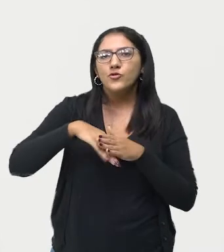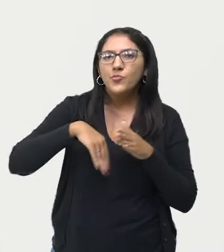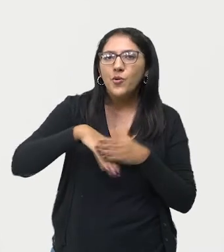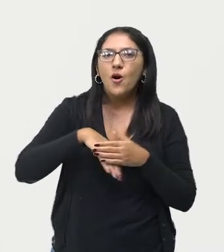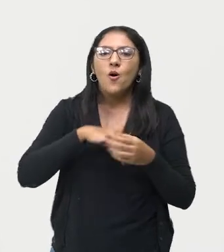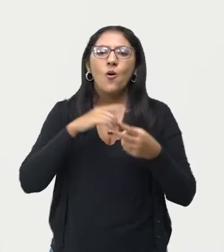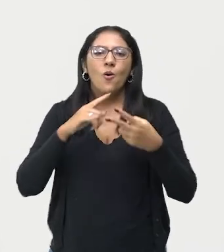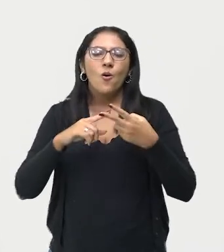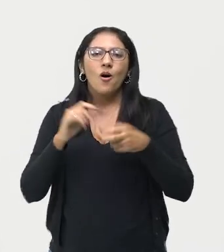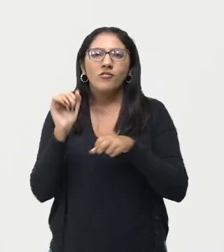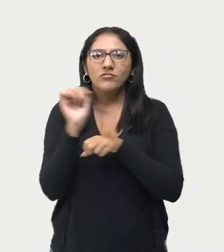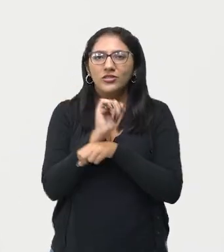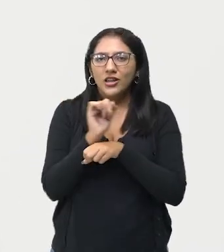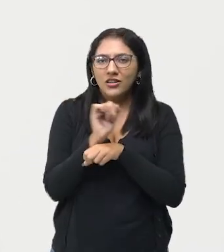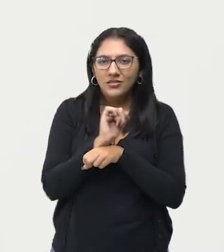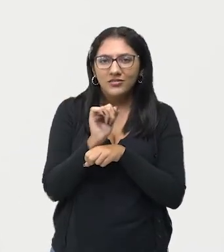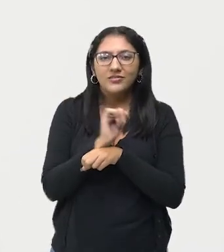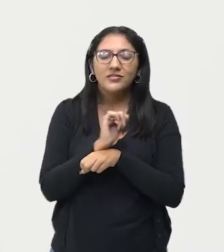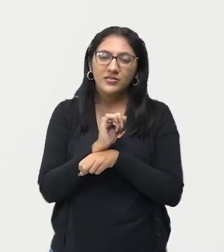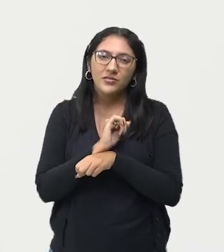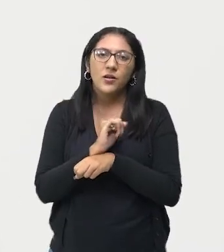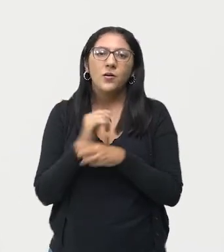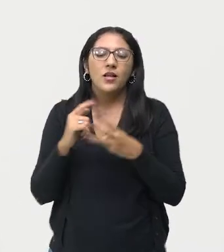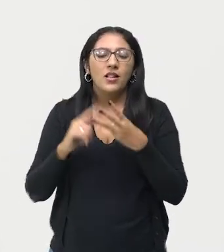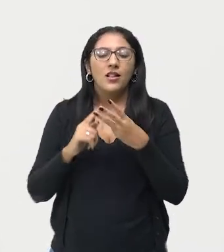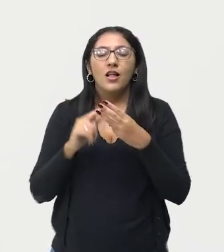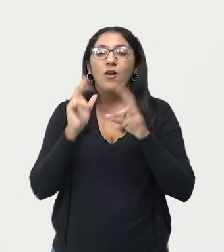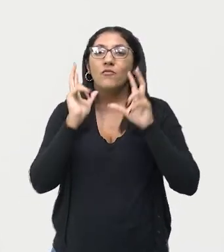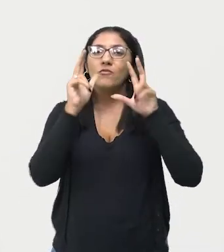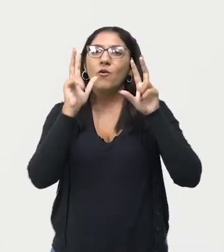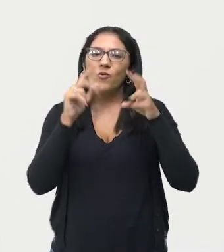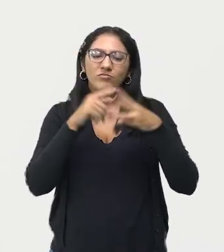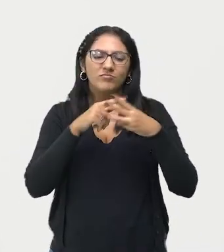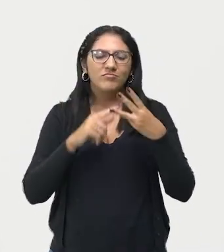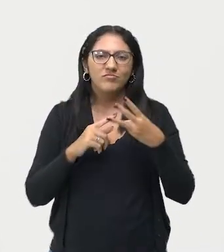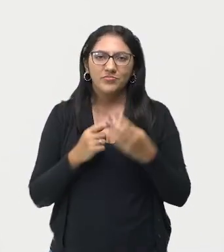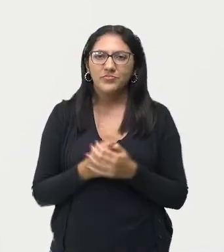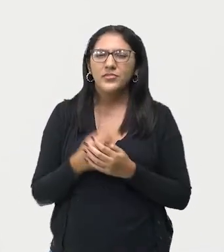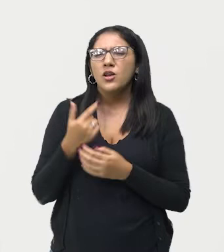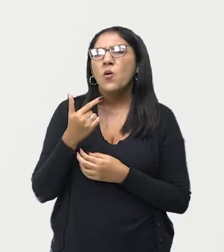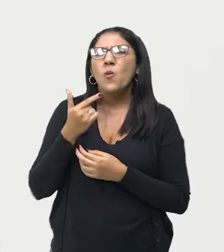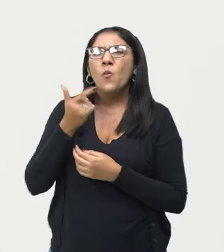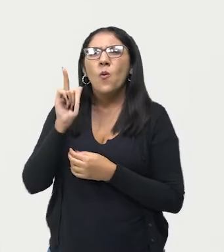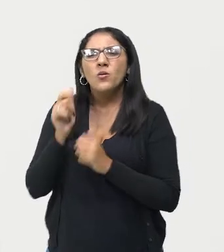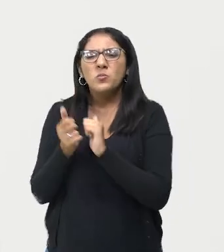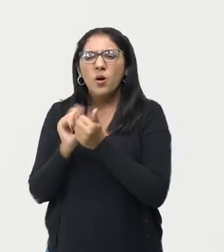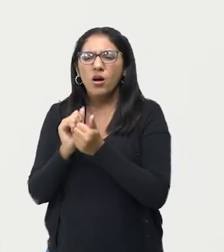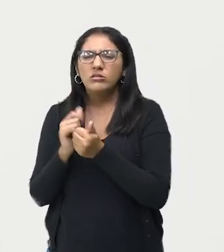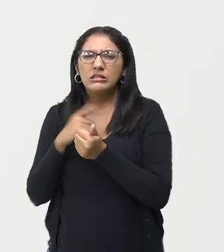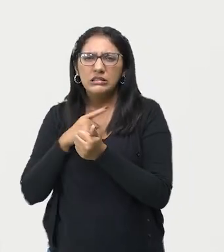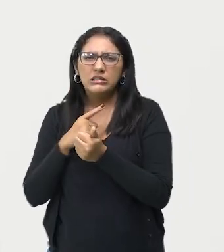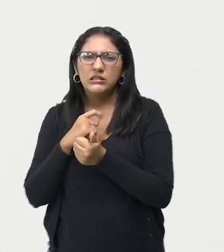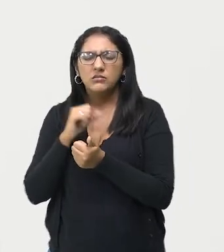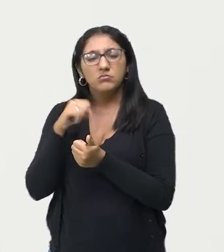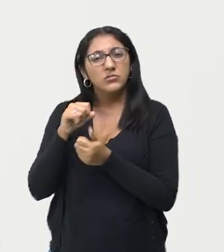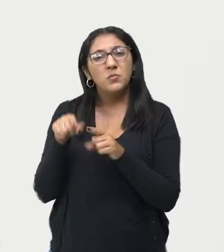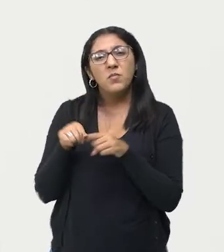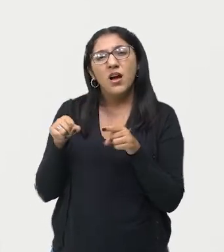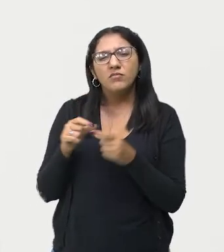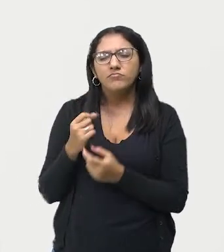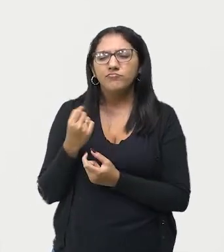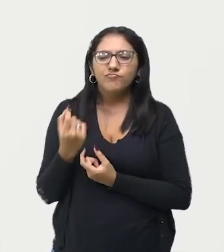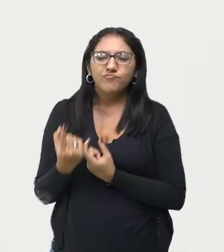na Fórmula 1 e Indy, né, as corridas, e no vôlei. Nos outros esportes acontecia, sim, mas era uma coisa